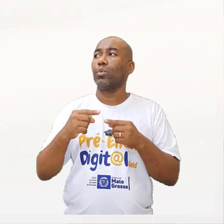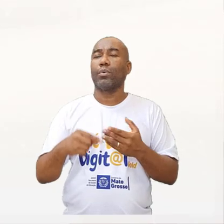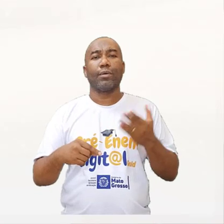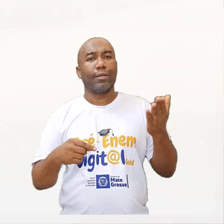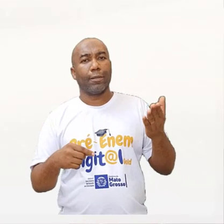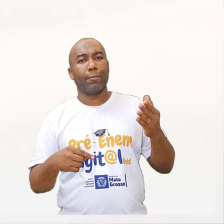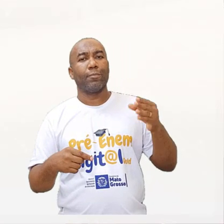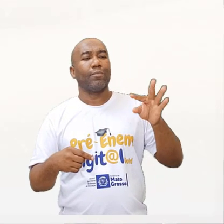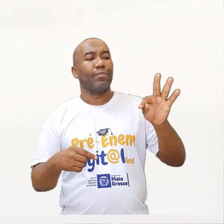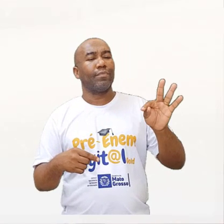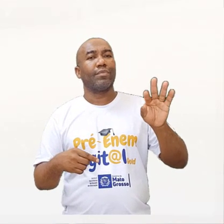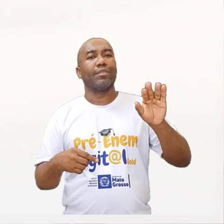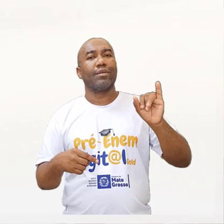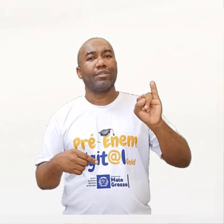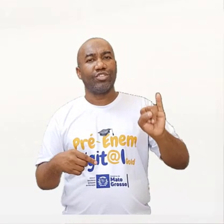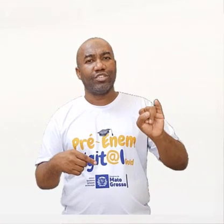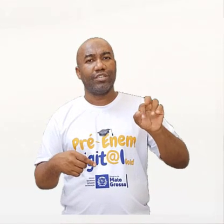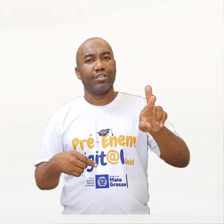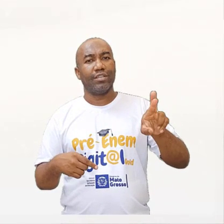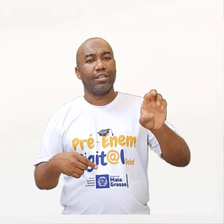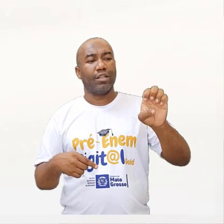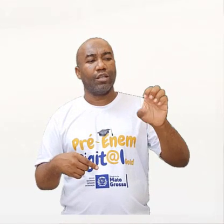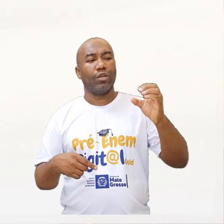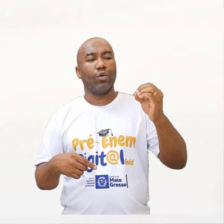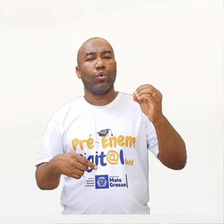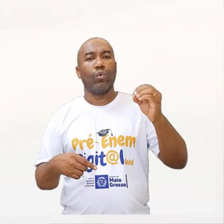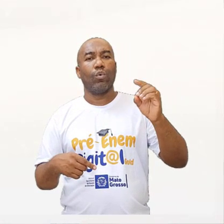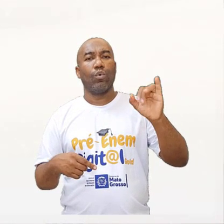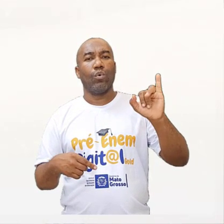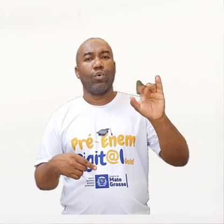a tireoide, que fica aqui na